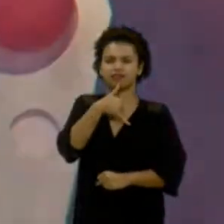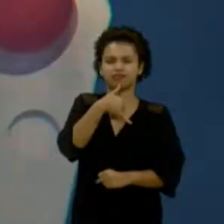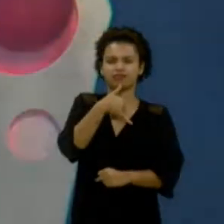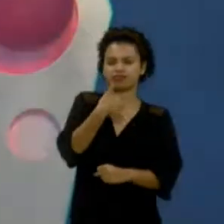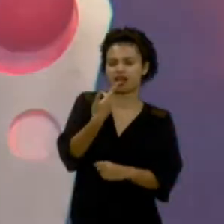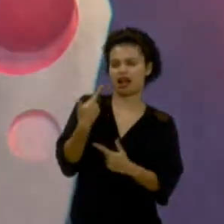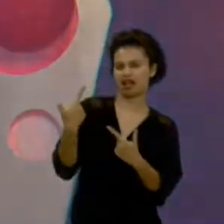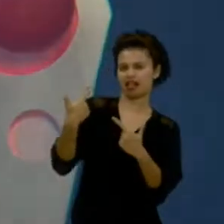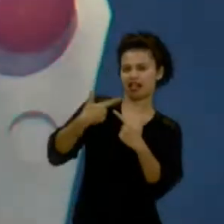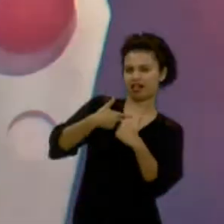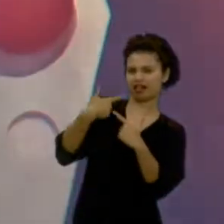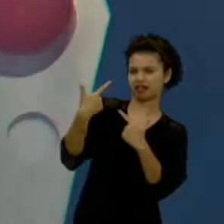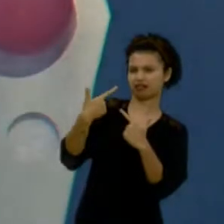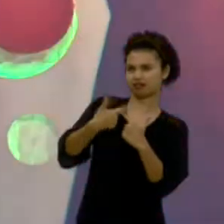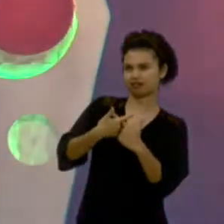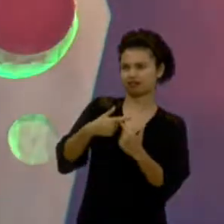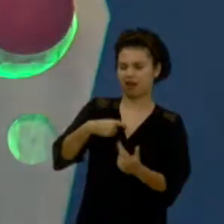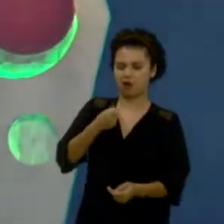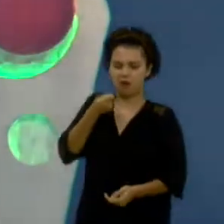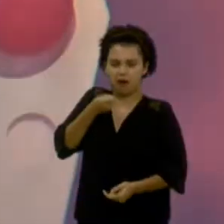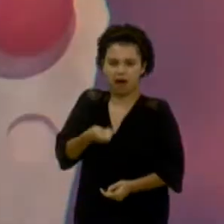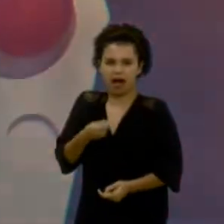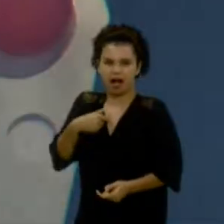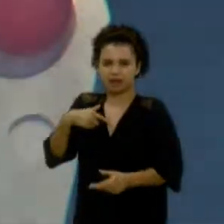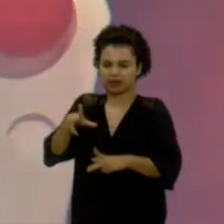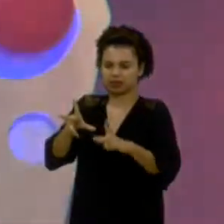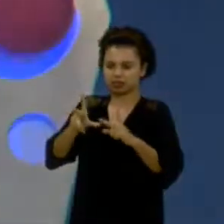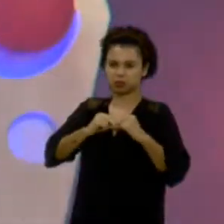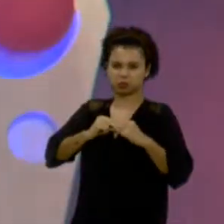obrigado a te aguentar.